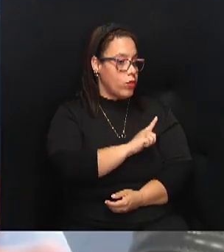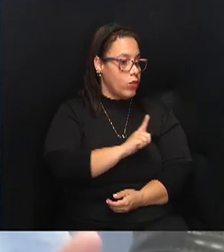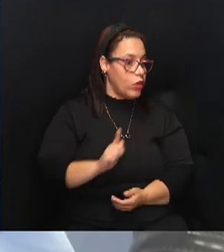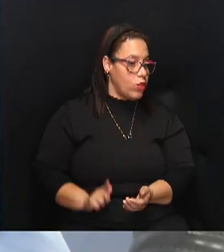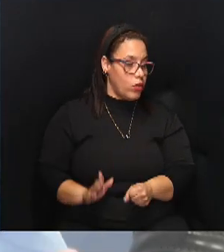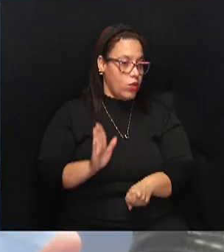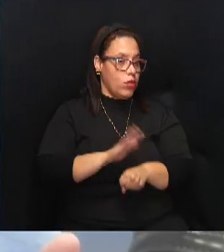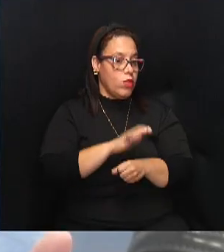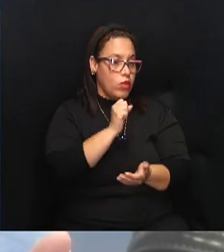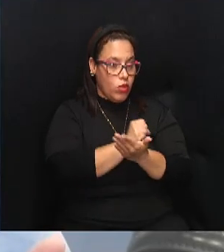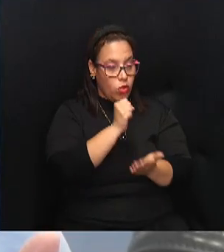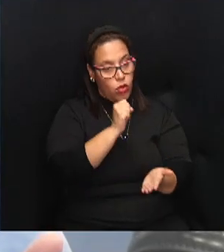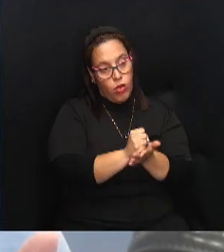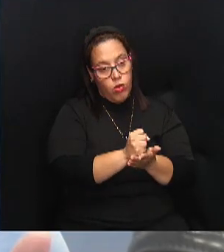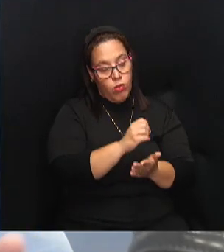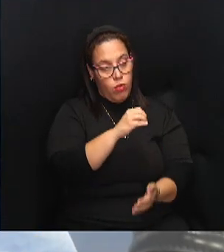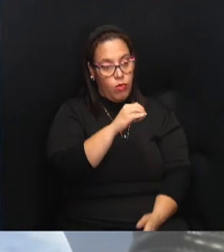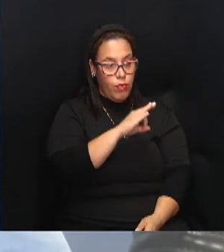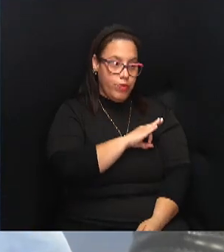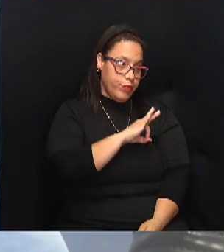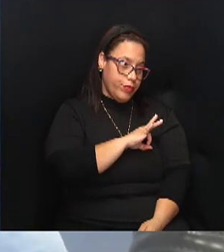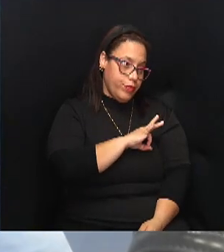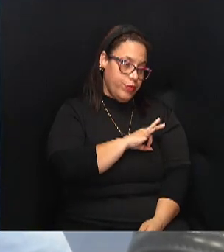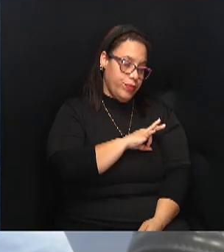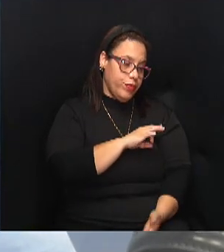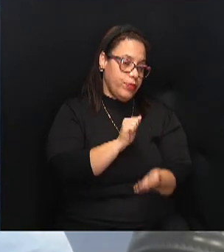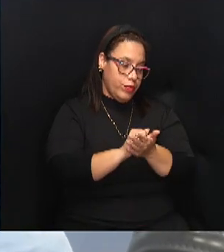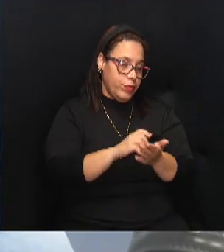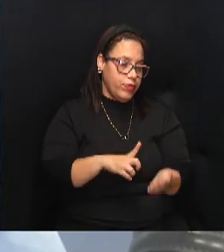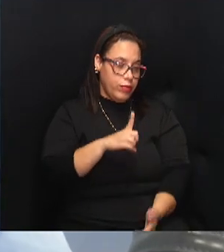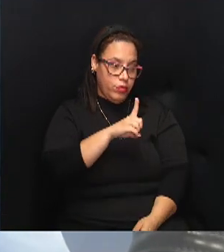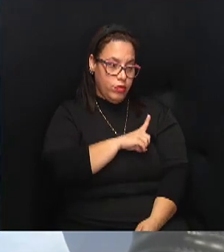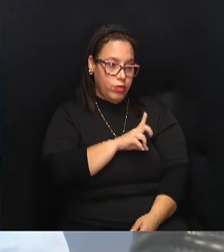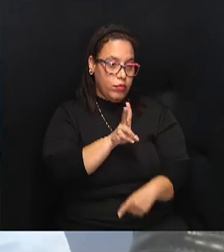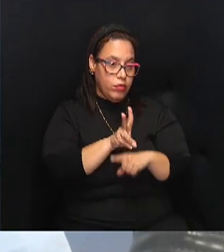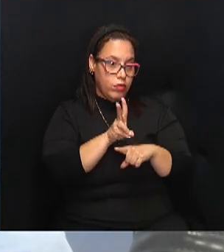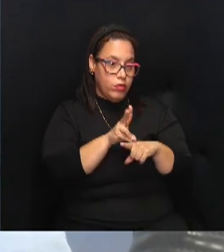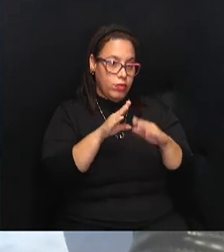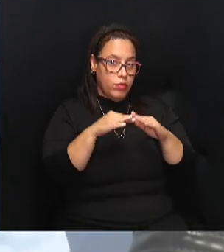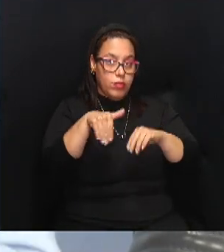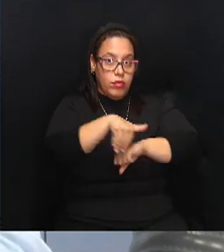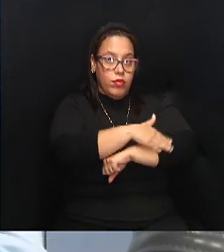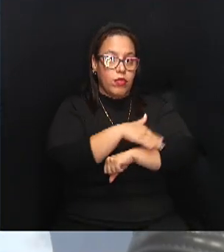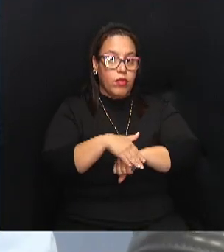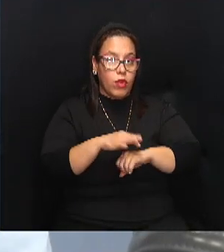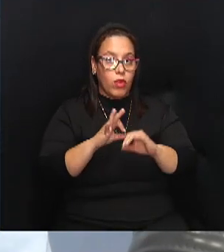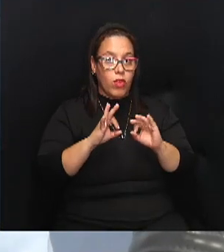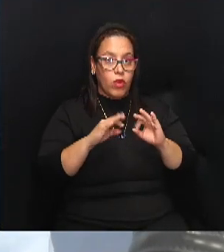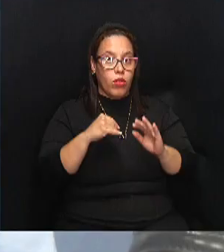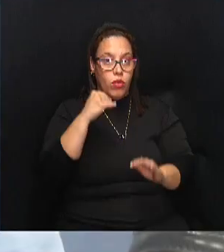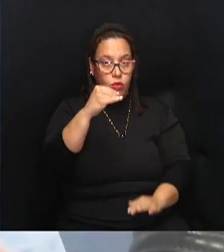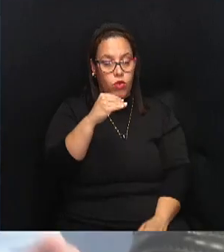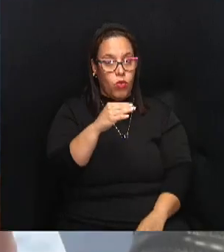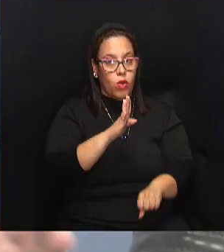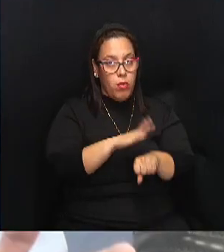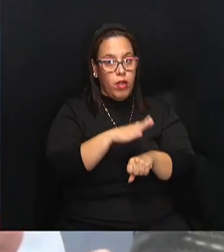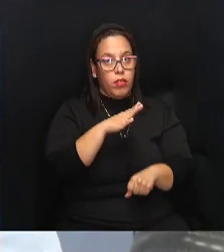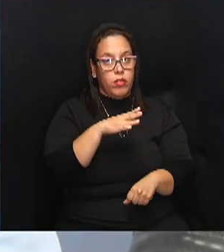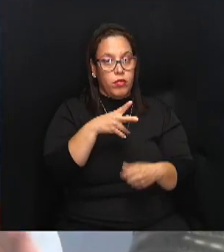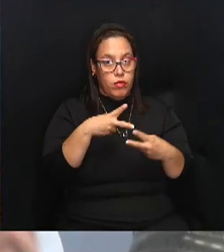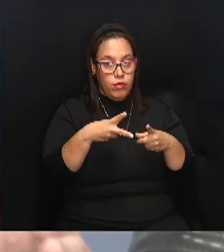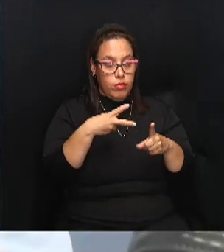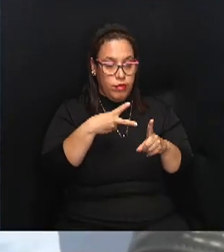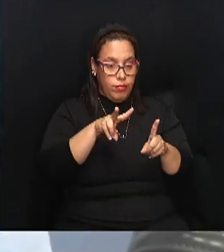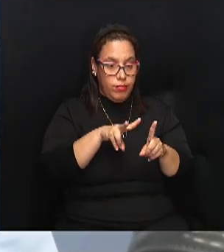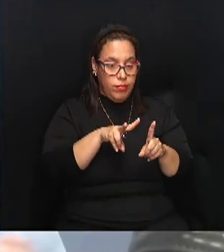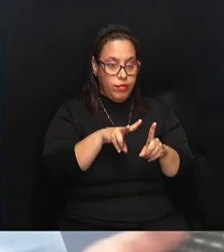policial, contratando mais policial. Né? Agora a atividade delegada para cuidar do morador de rua, para mim já seria o extraordinário. Então eu enxergo meio nessa